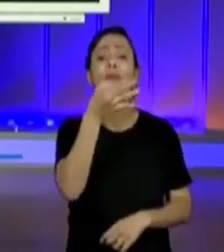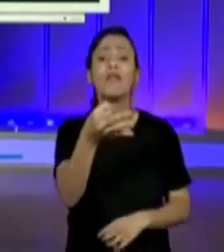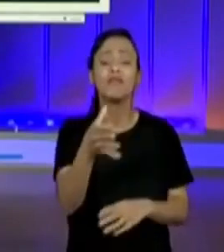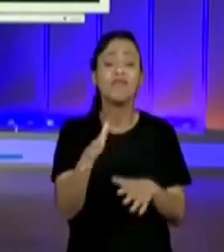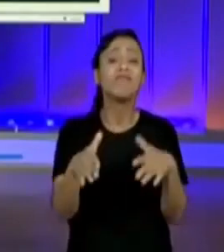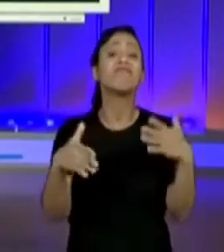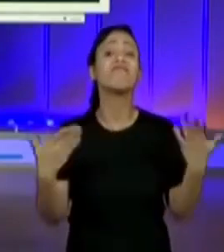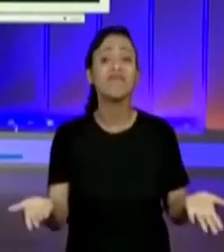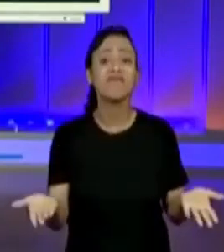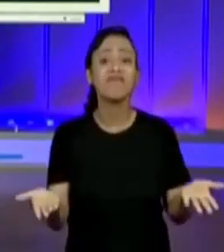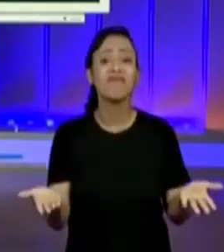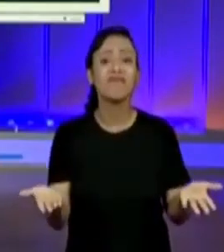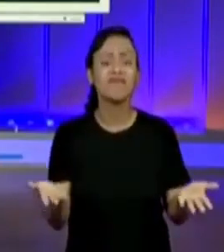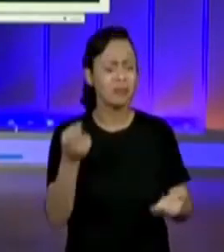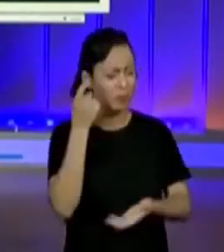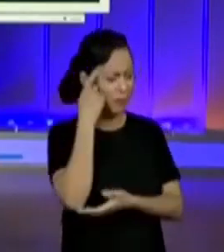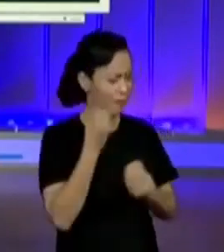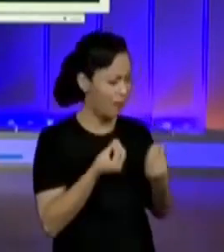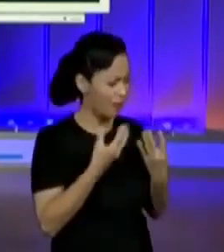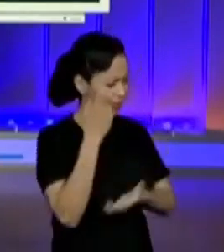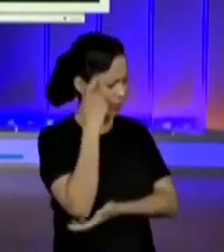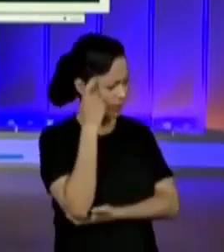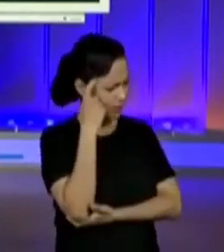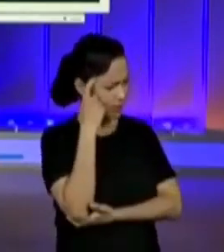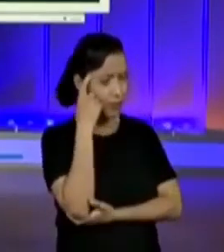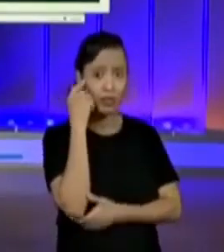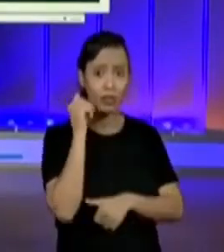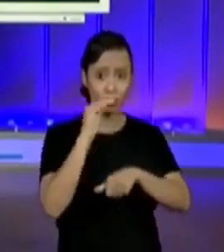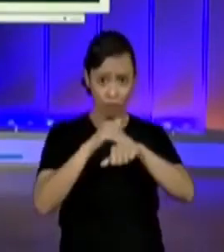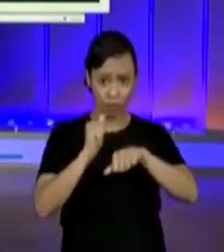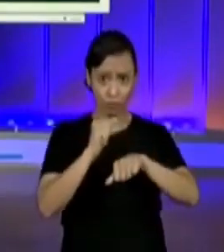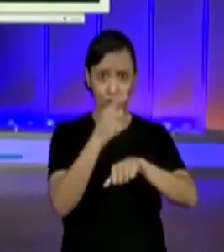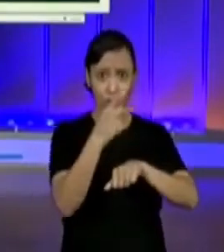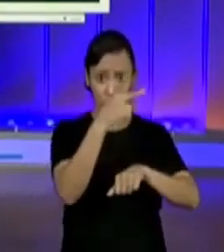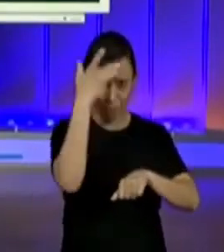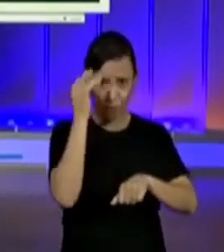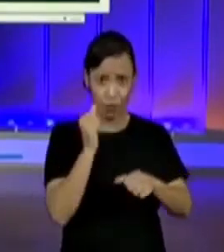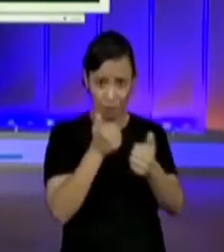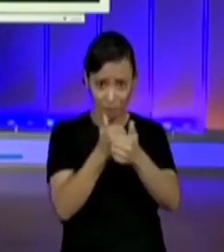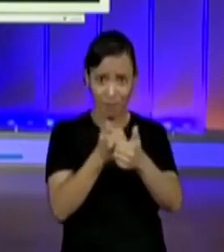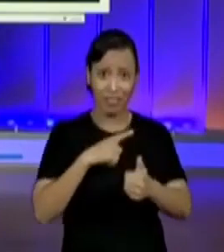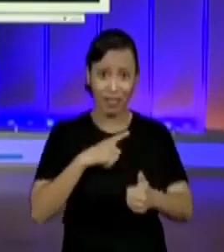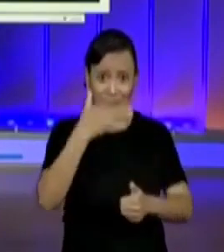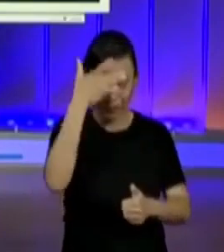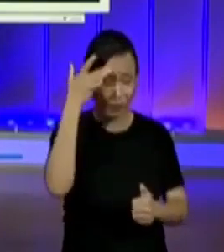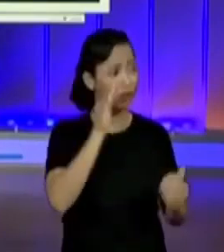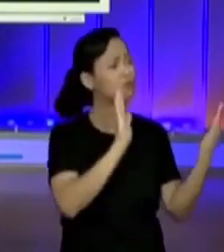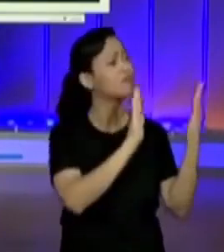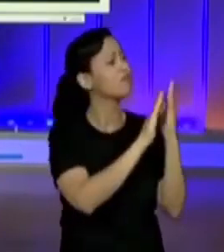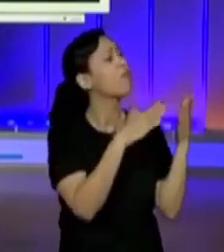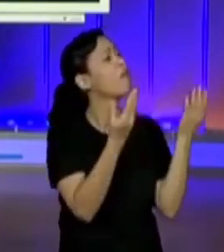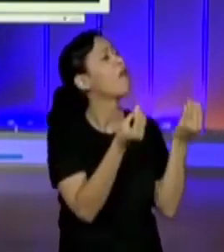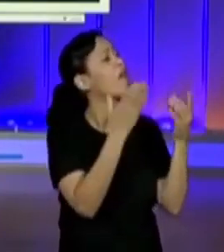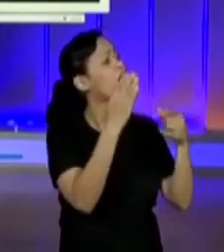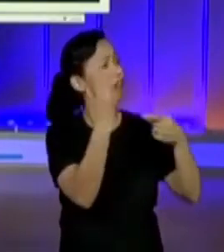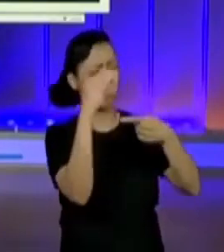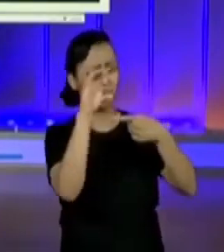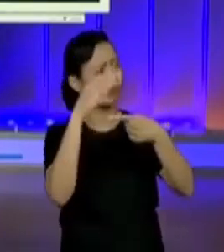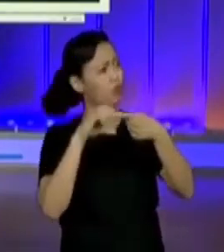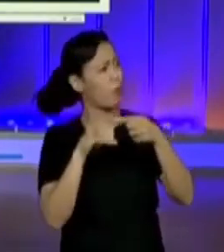pensando faça o registro disso converse com uma outra pessoa olha só para que servem as